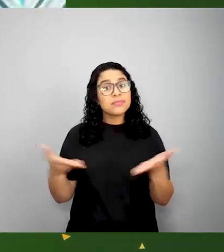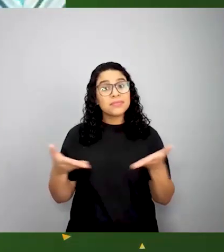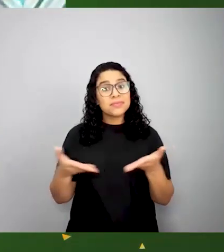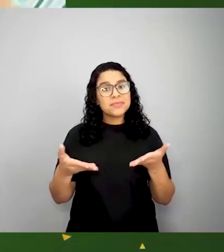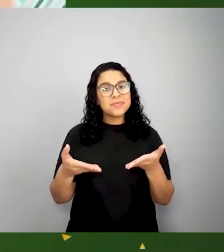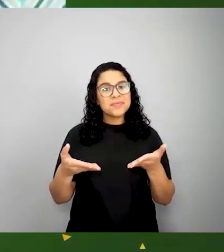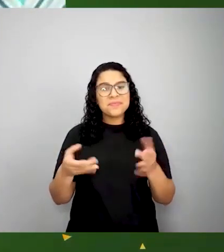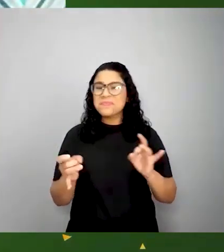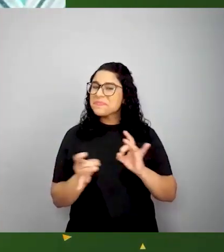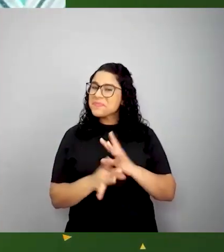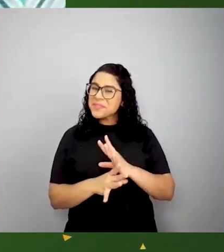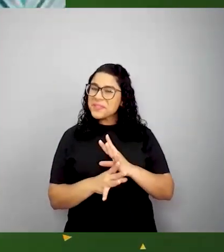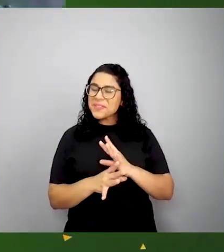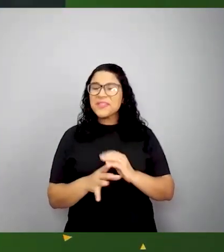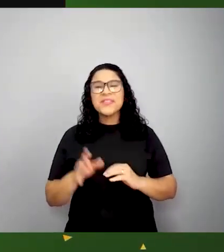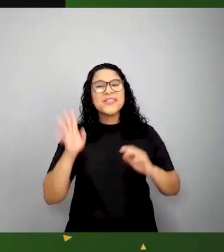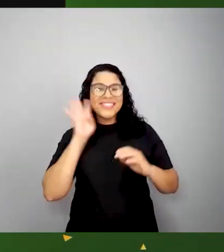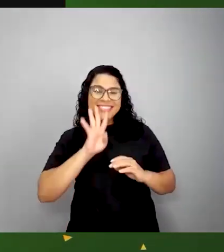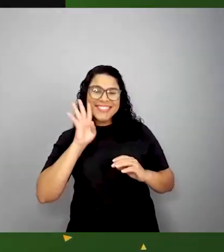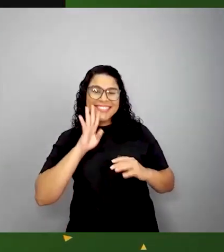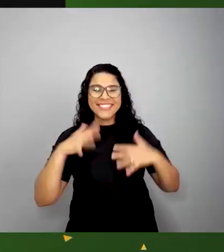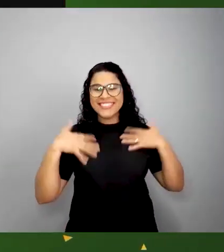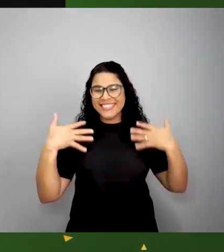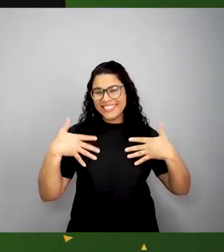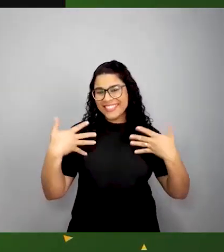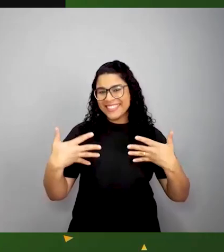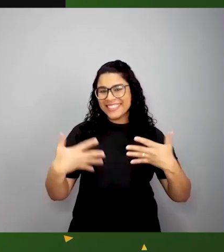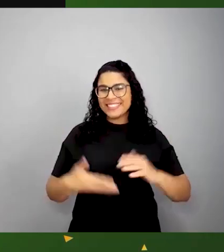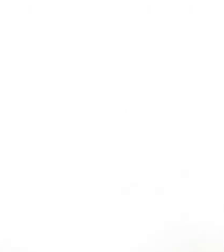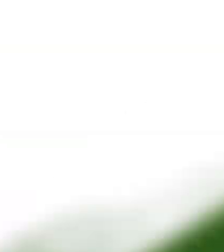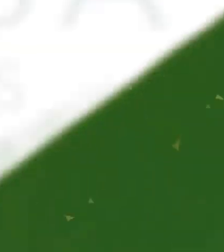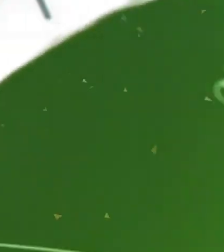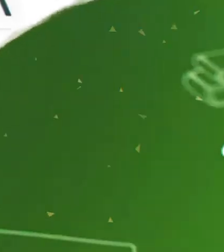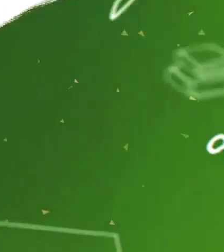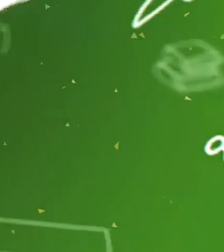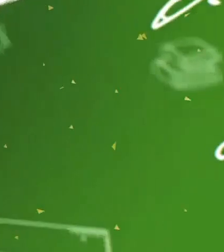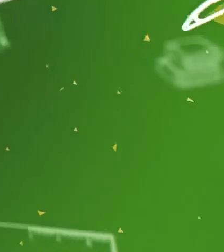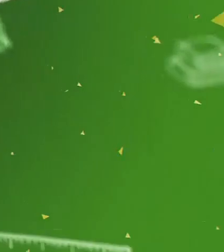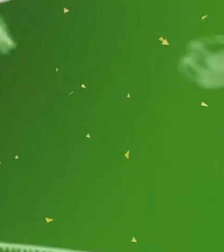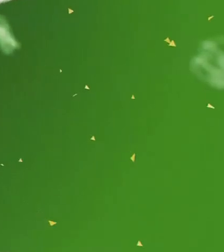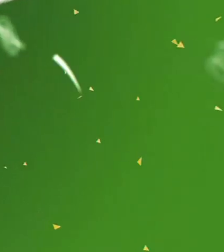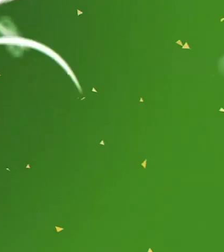E agora está pronta a nossa peteca e é só se divertir!